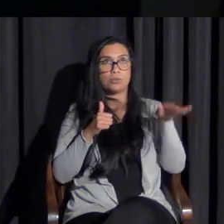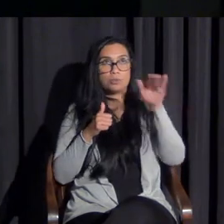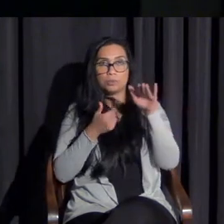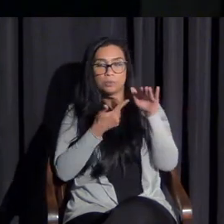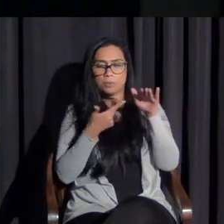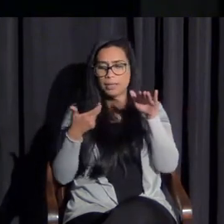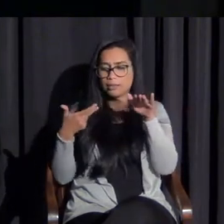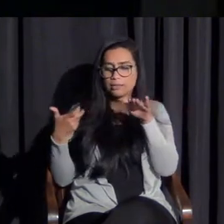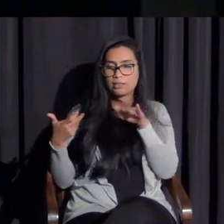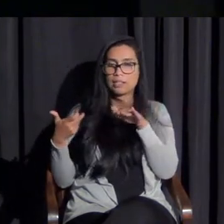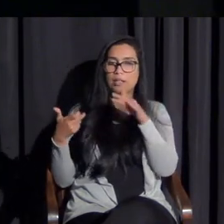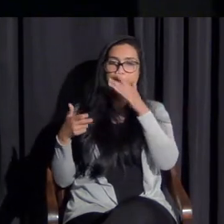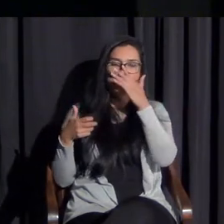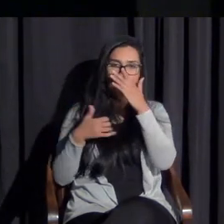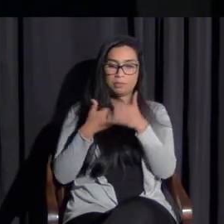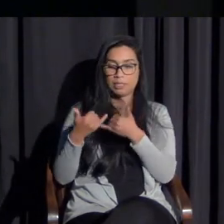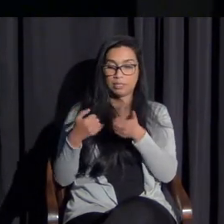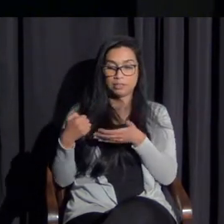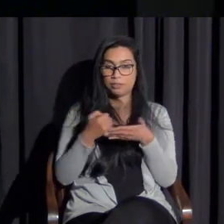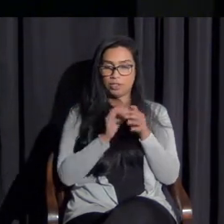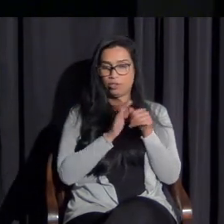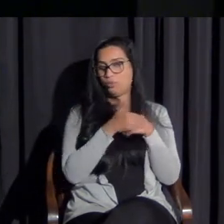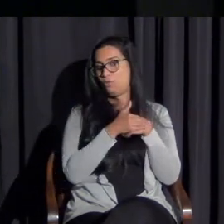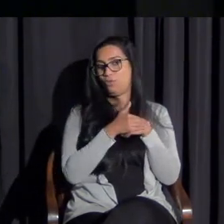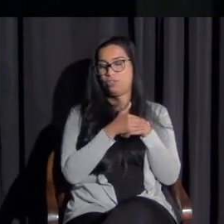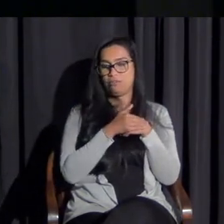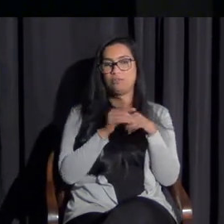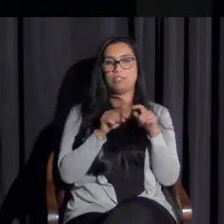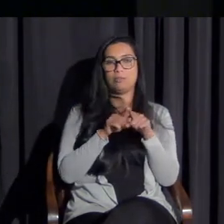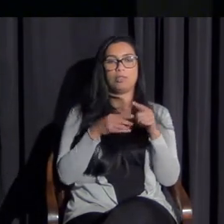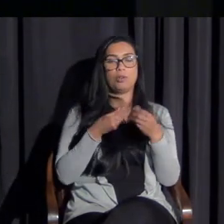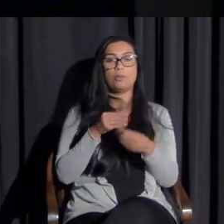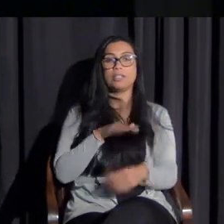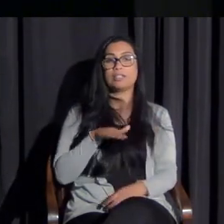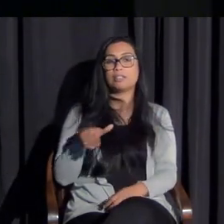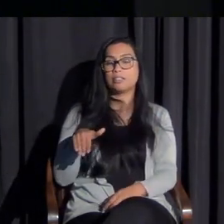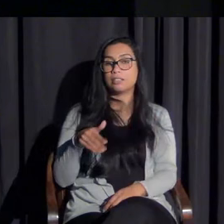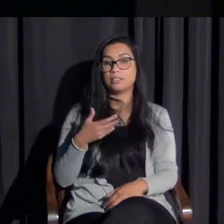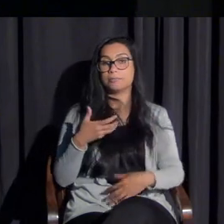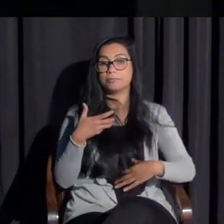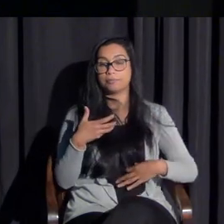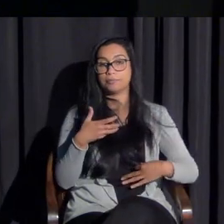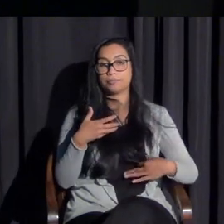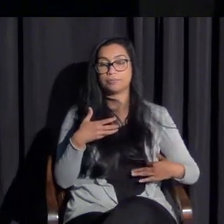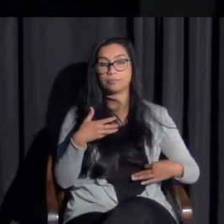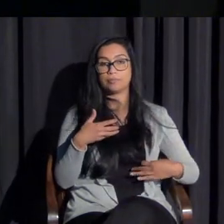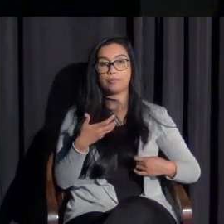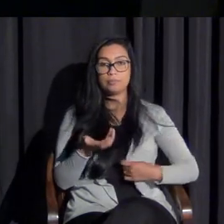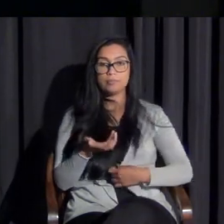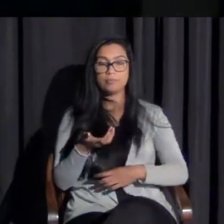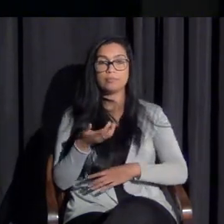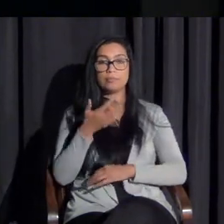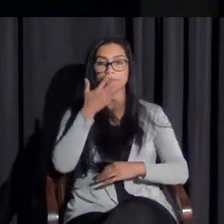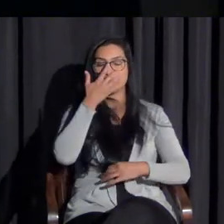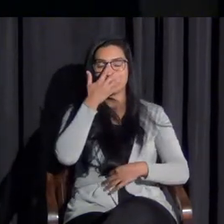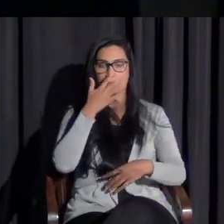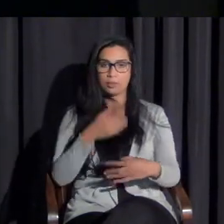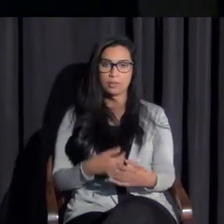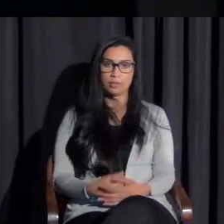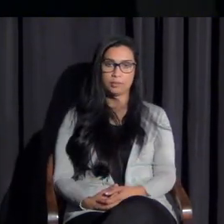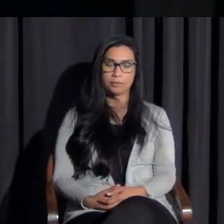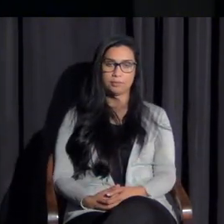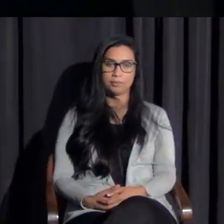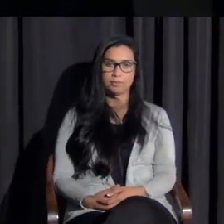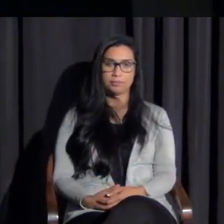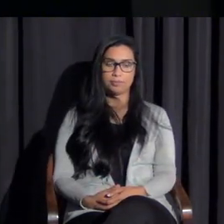Então, assim, o que as crianças sinalizam, né, para nós quando elas têm esse tipo de atitude, né? Lembrei até do livro